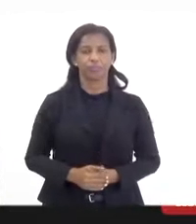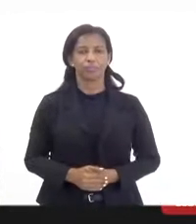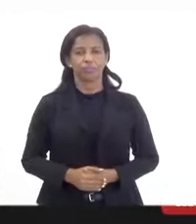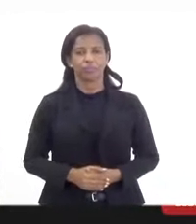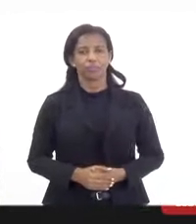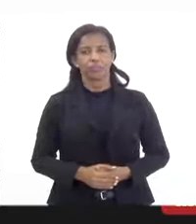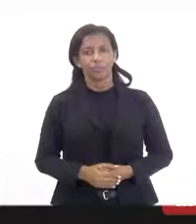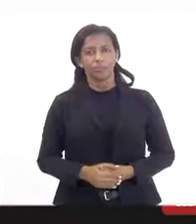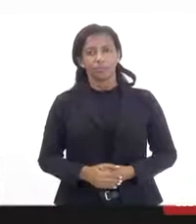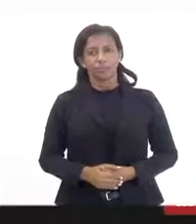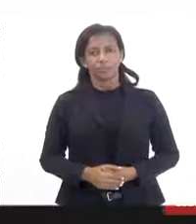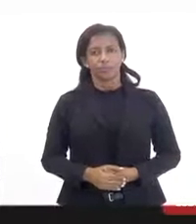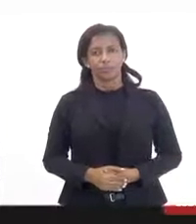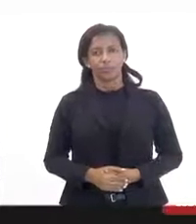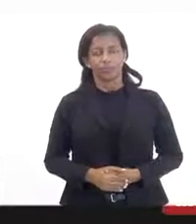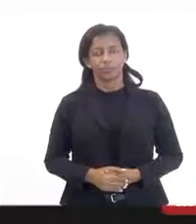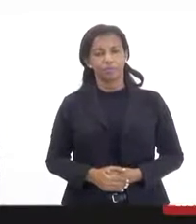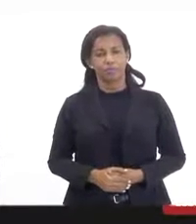Perfeito.